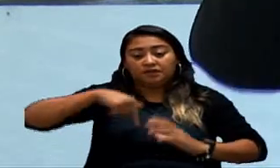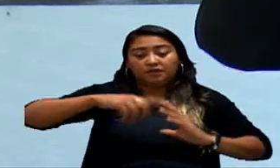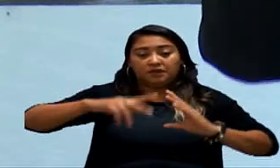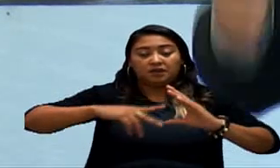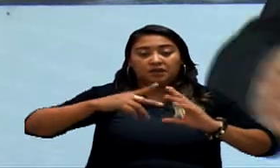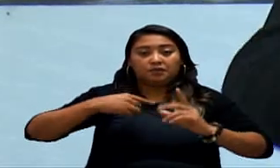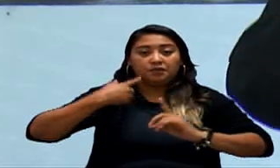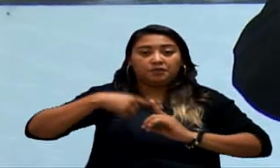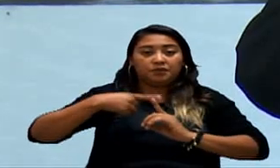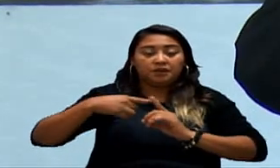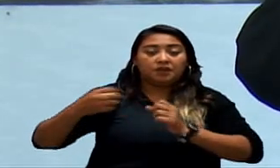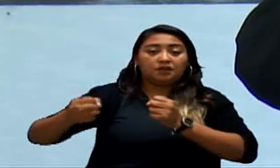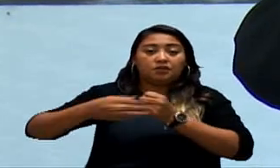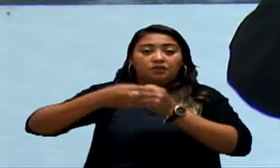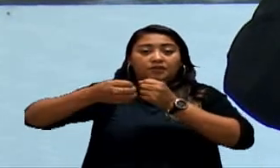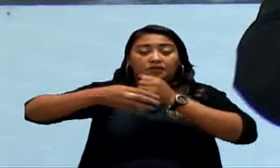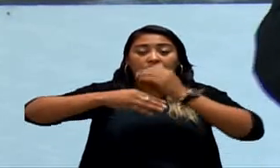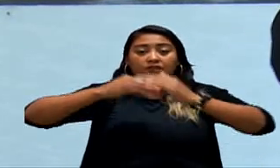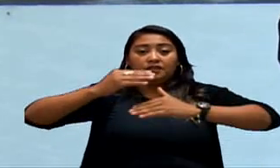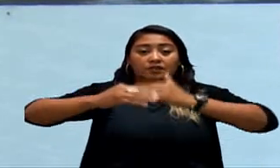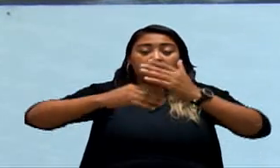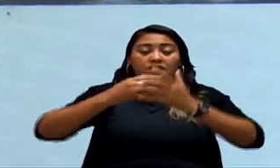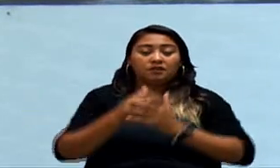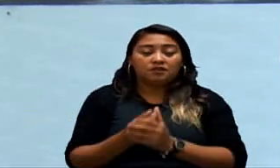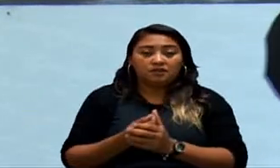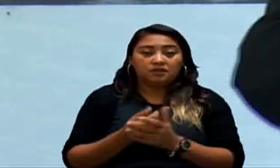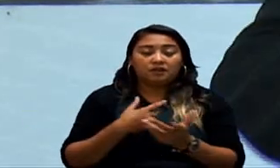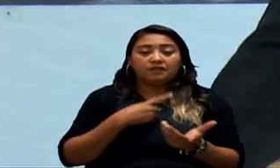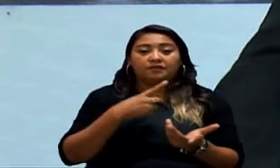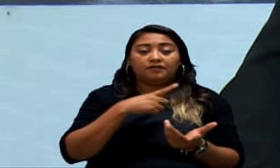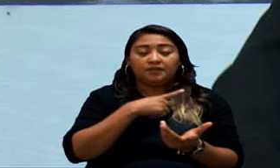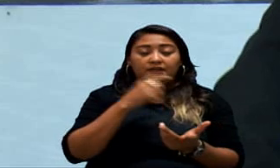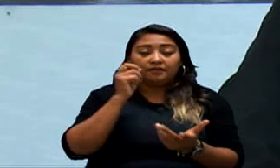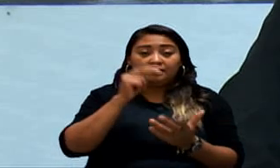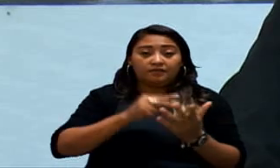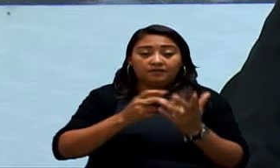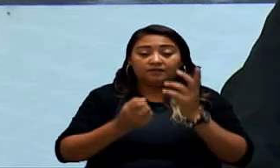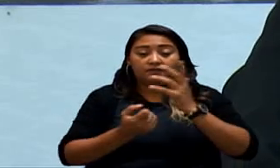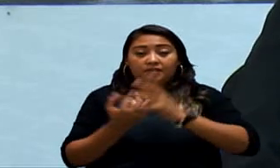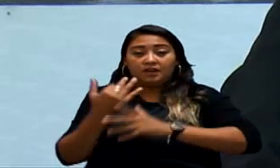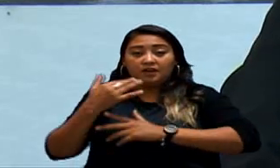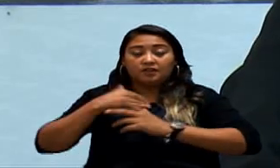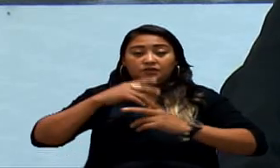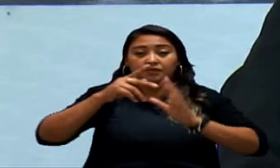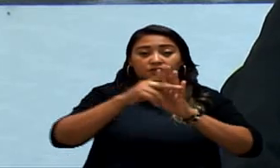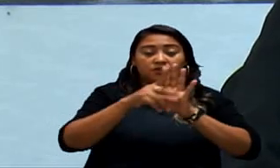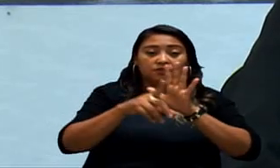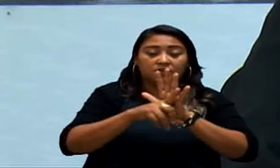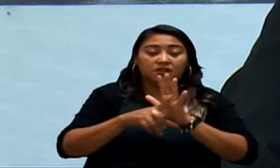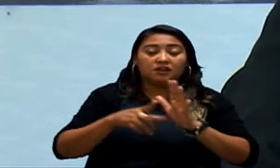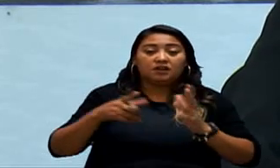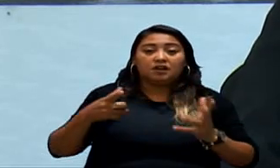as coisas sempre se renovam, eu vi uma série de projetos de lei, Yara, onde alguns vereadores